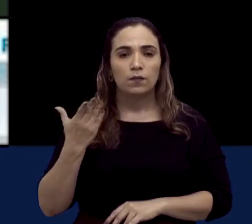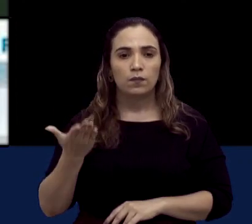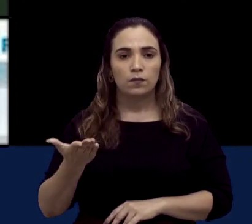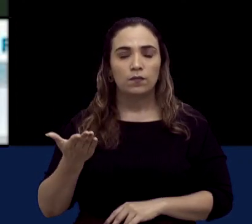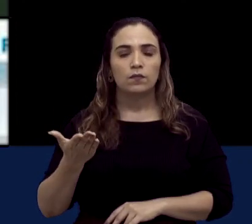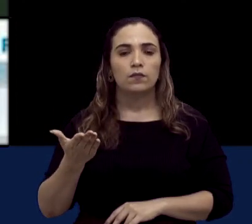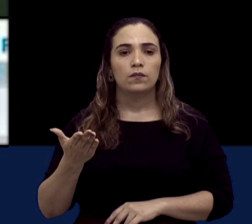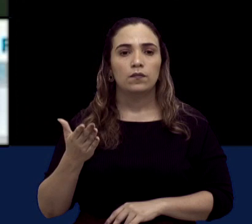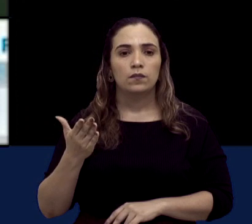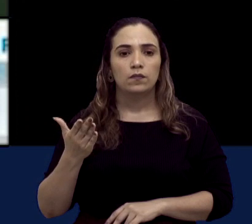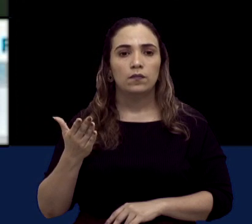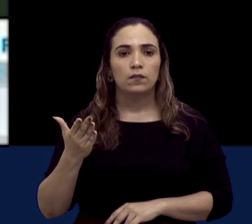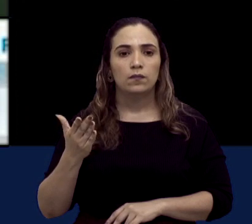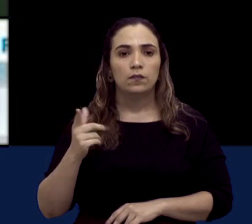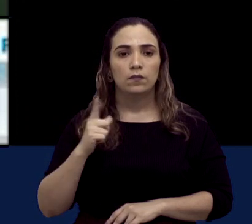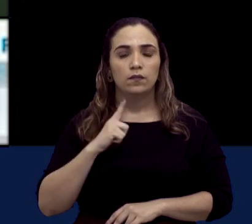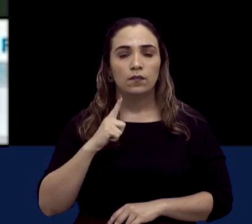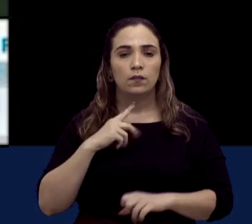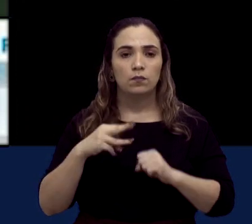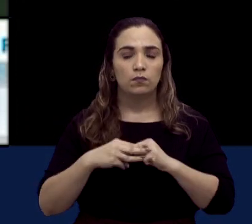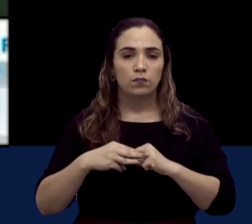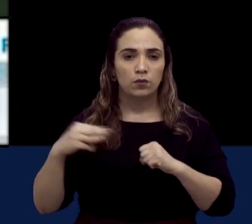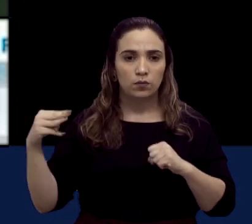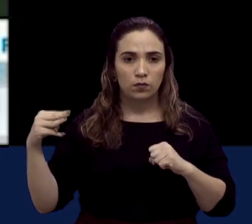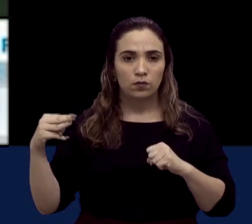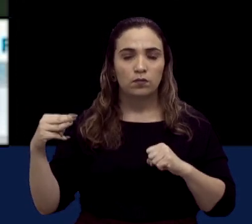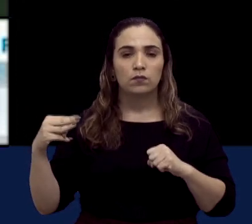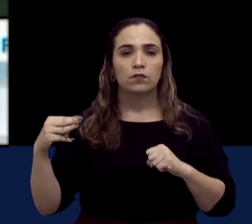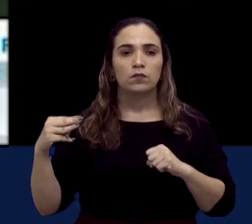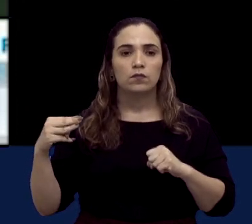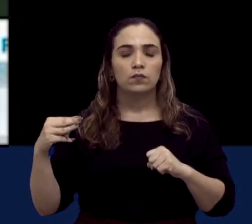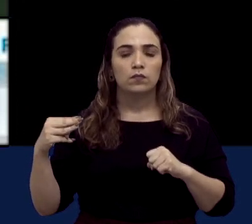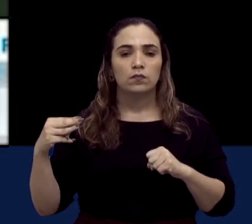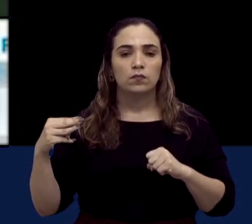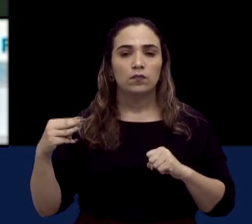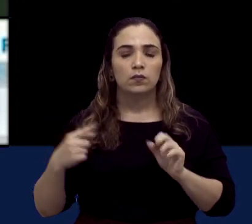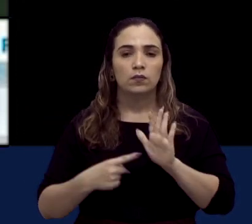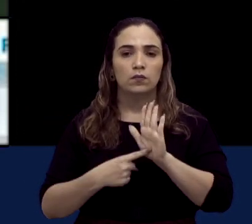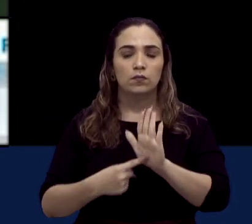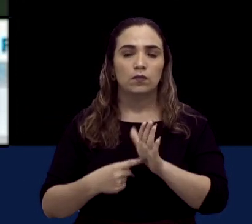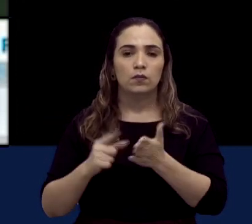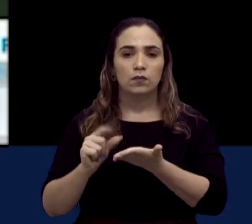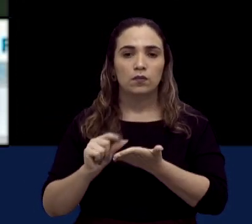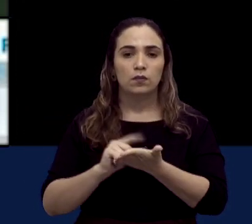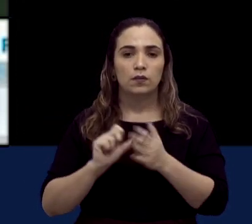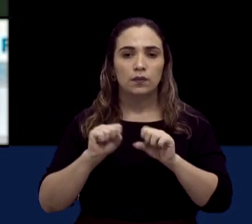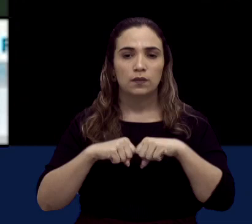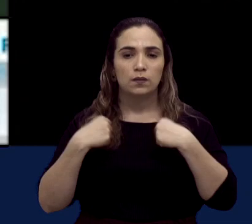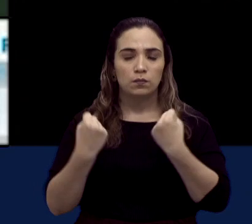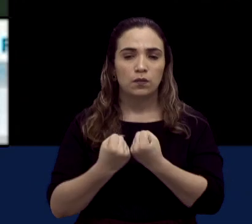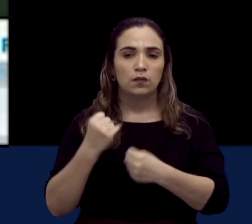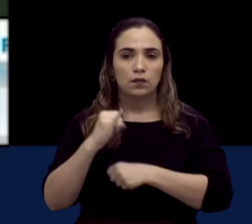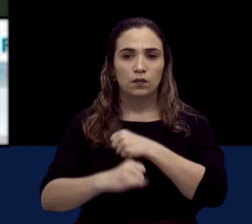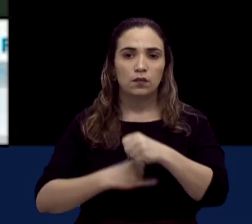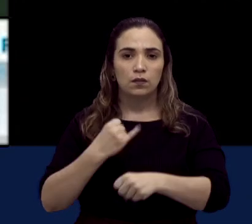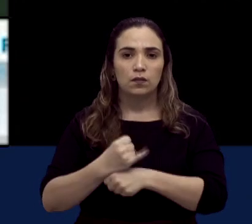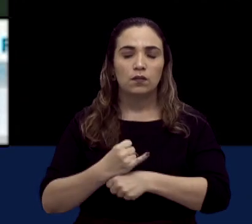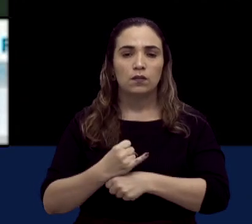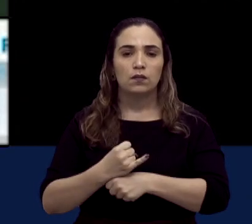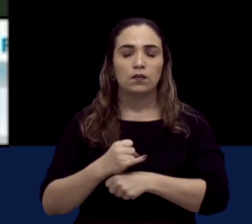um artigo produzido no mestrado que a gente apresentou num seminário internacional em